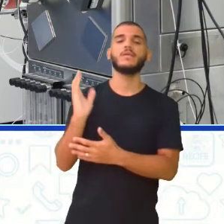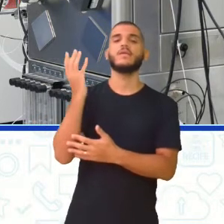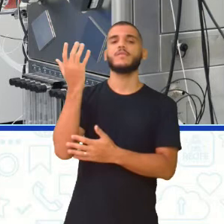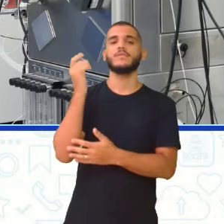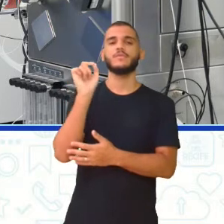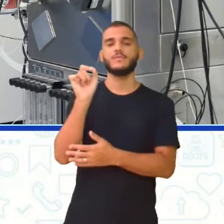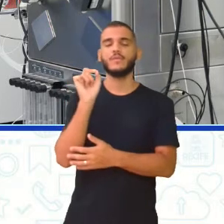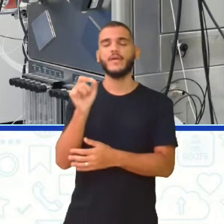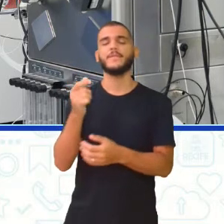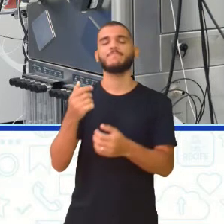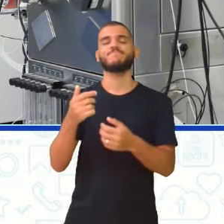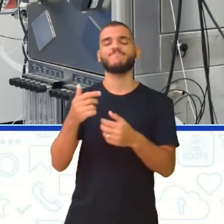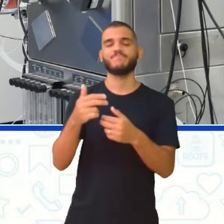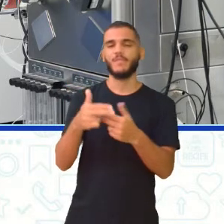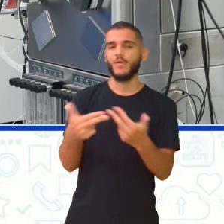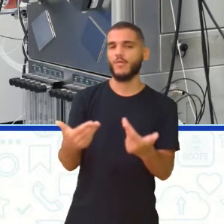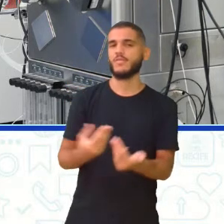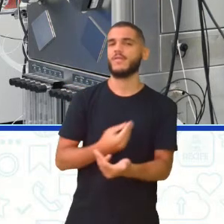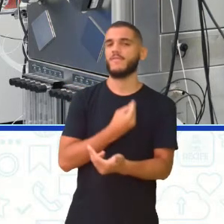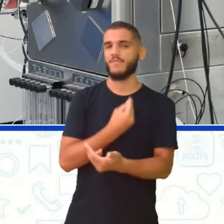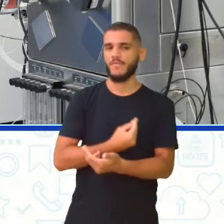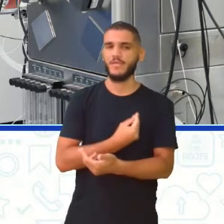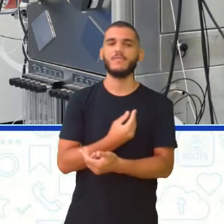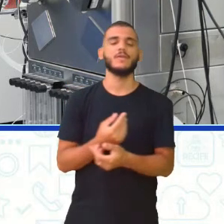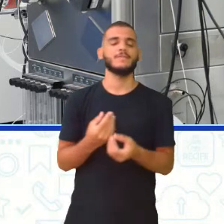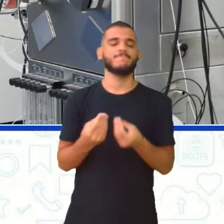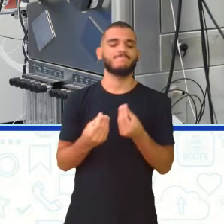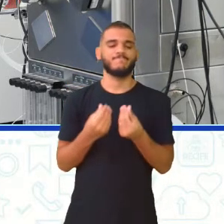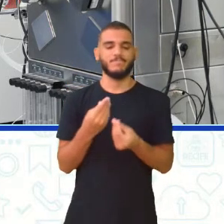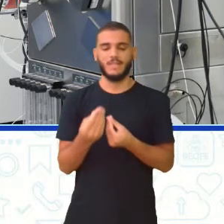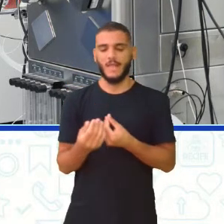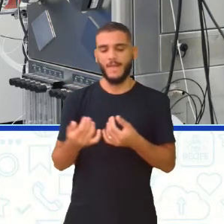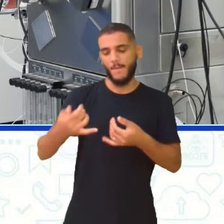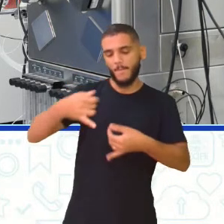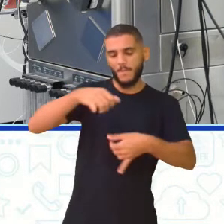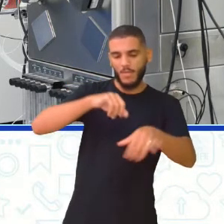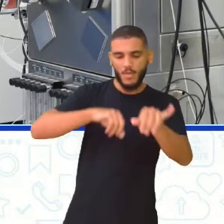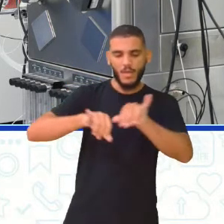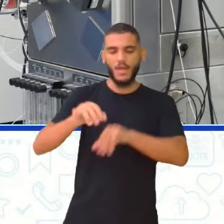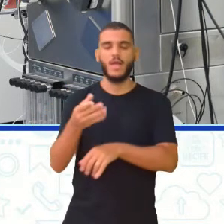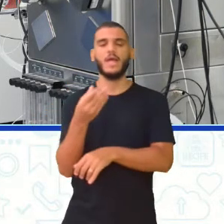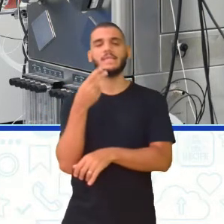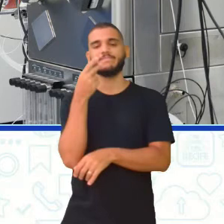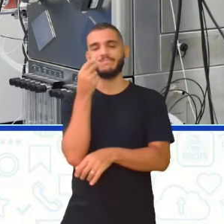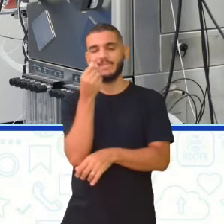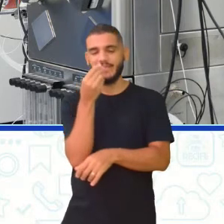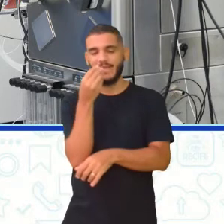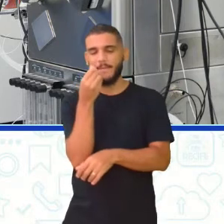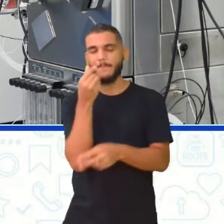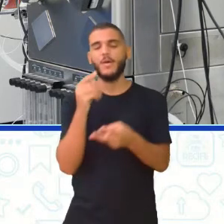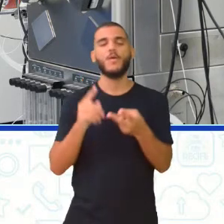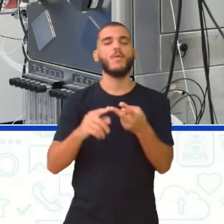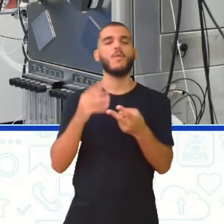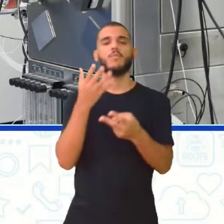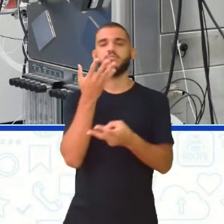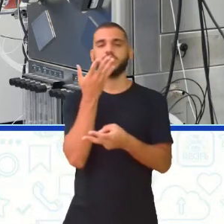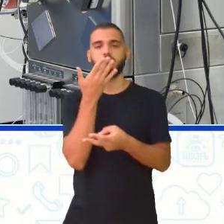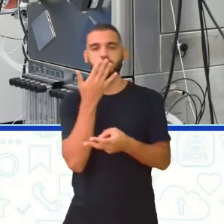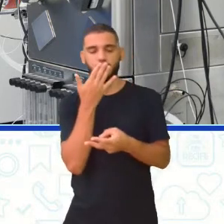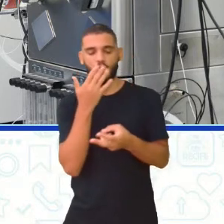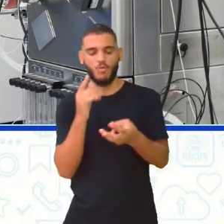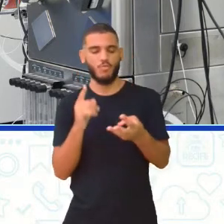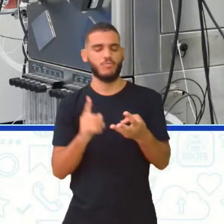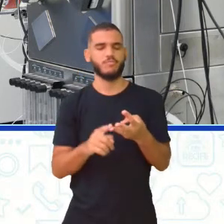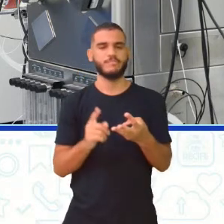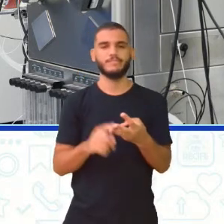a fabricar substâncias para realçar o sabor, agregar textura, intensificar a cor, dar